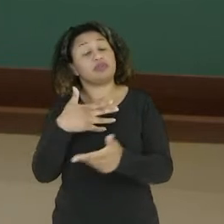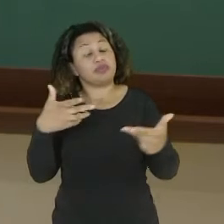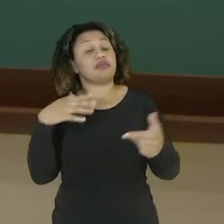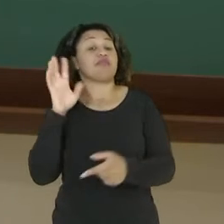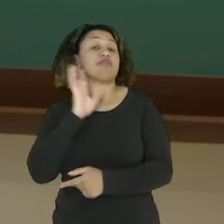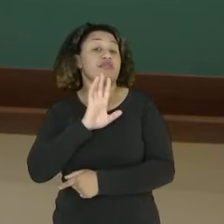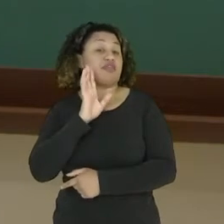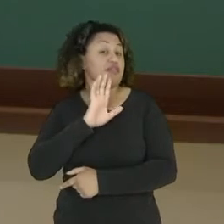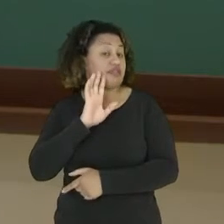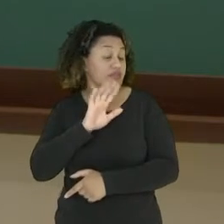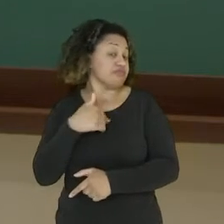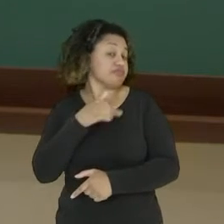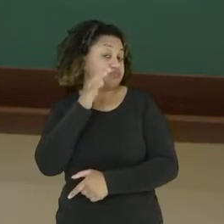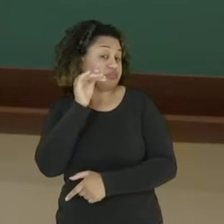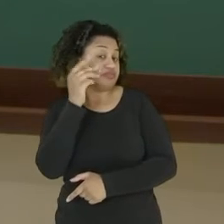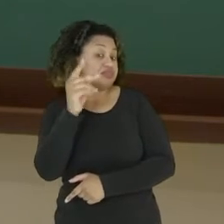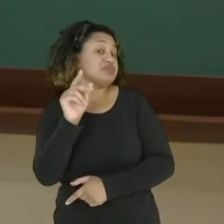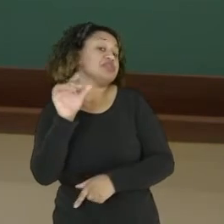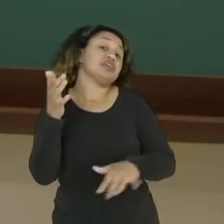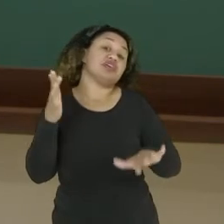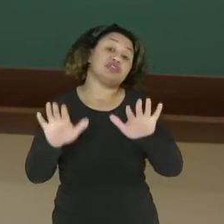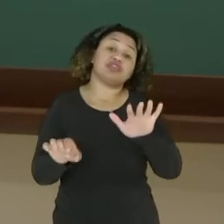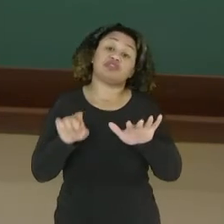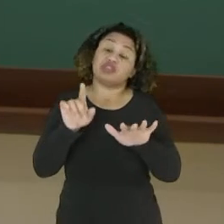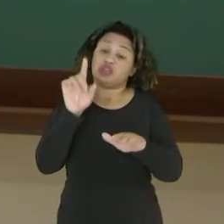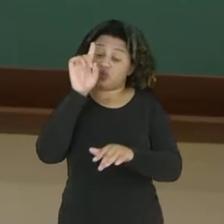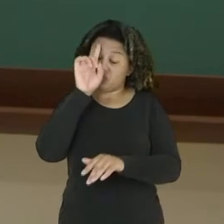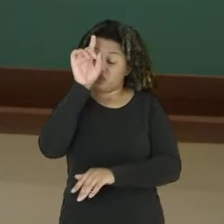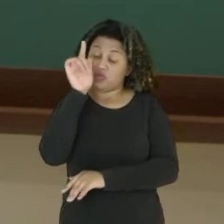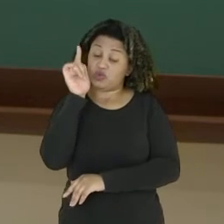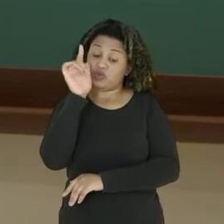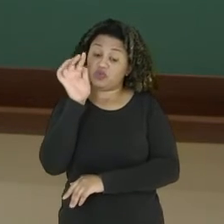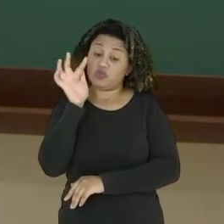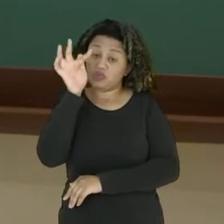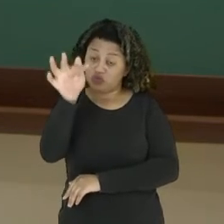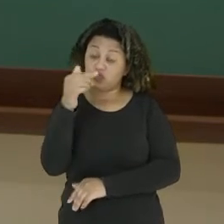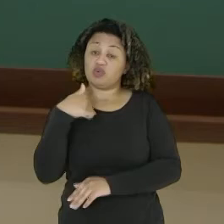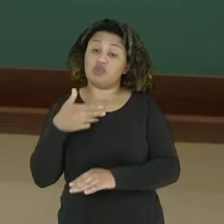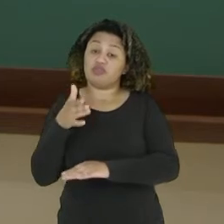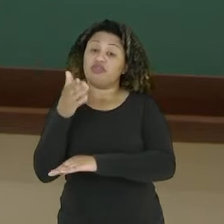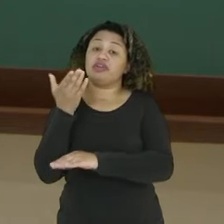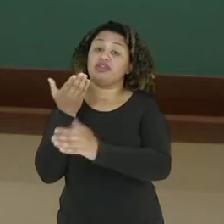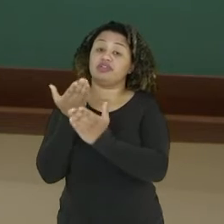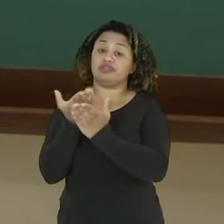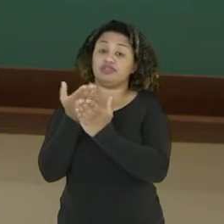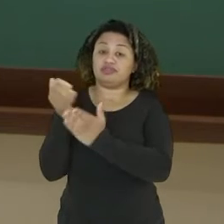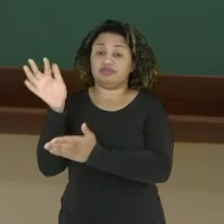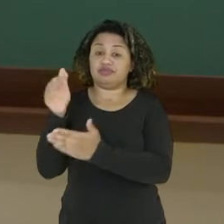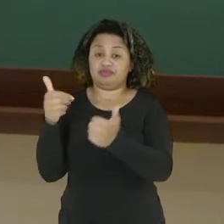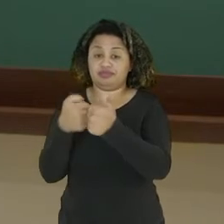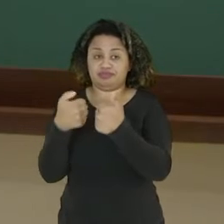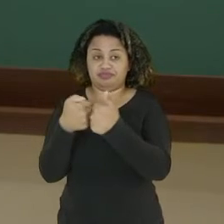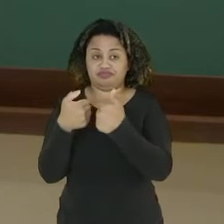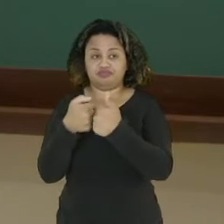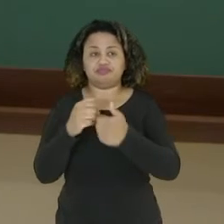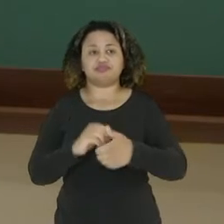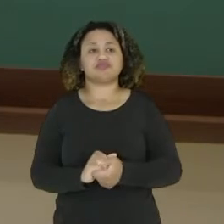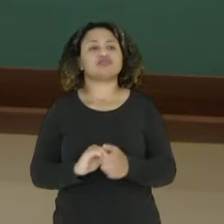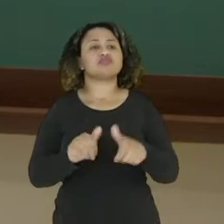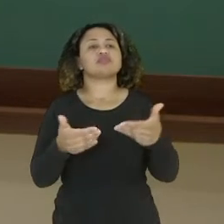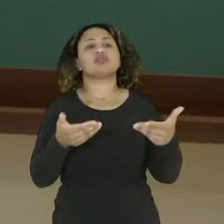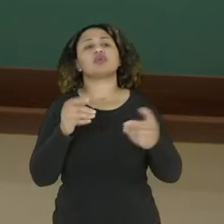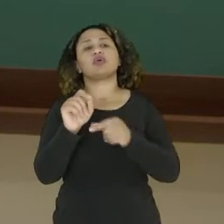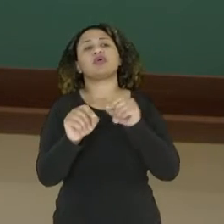Fica aí para sua curiosidade, quem sabe você possa um dia cursar física, tá? Então, assim, vamos lá, falar um